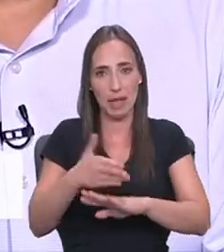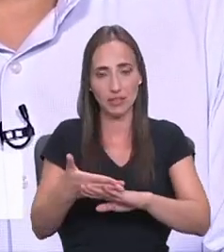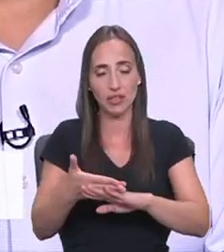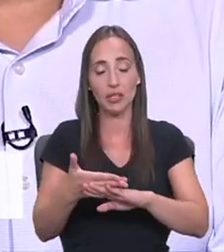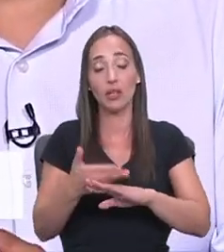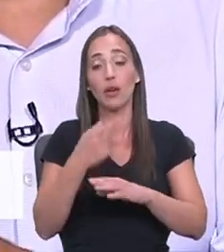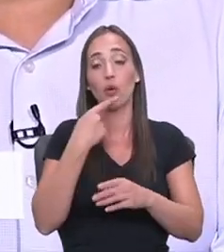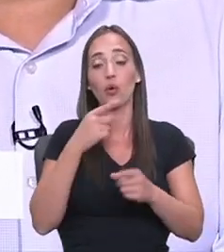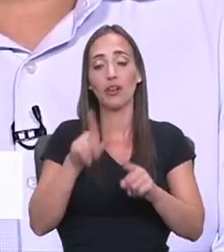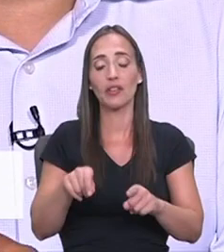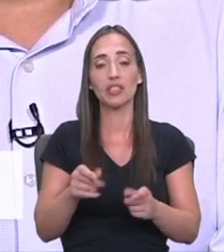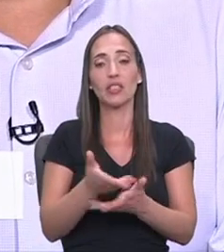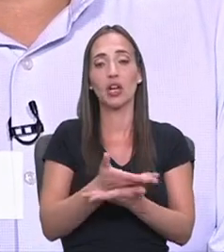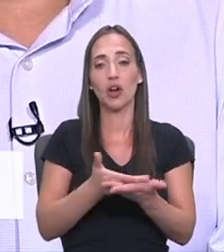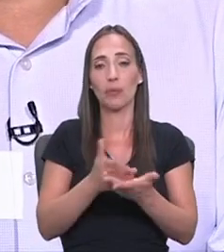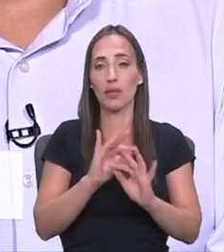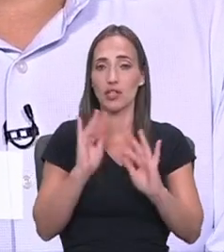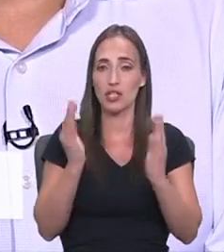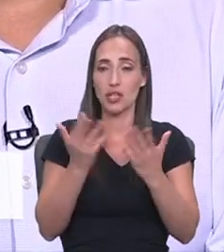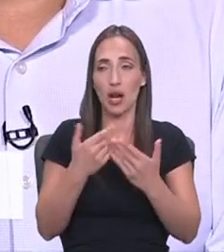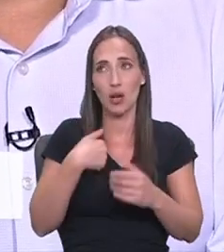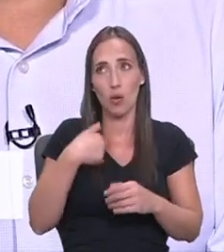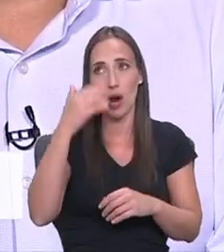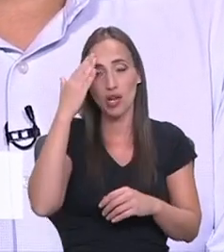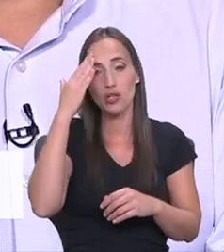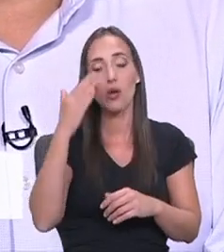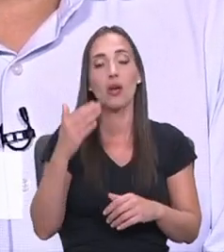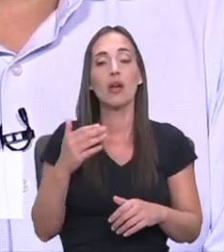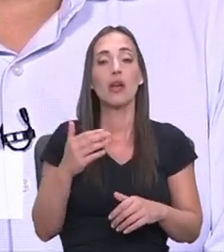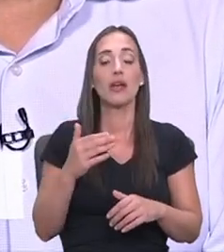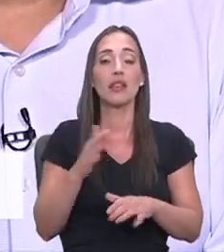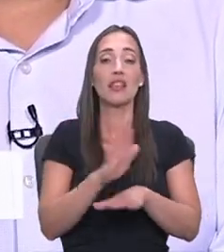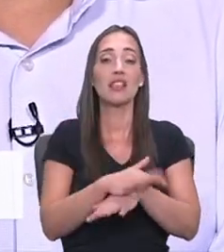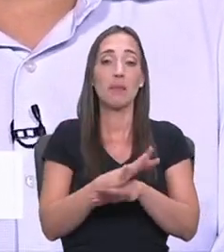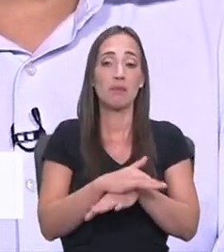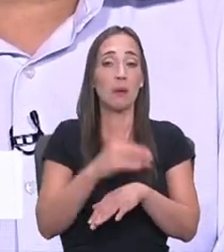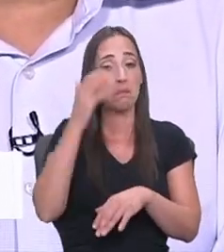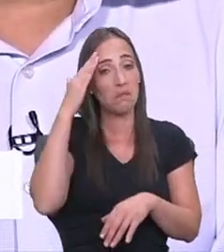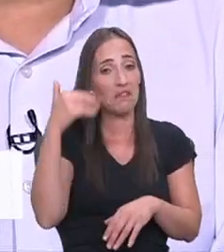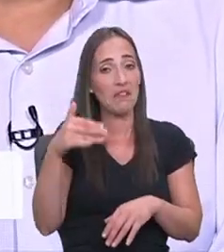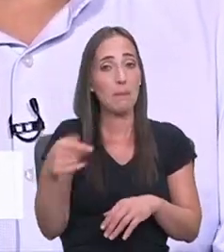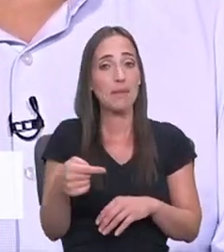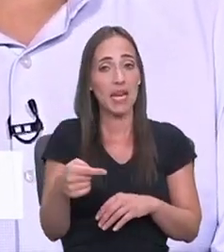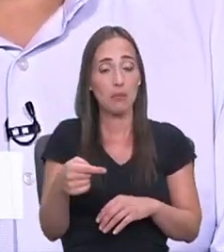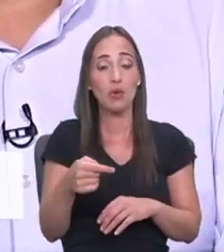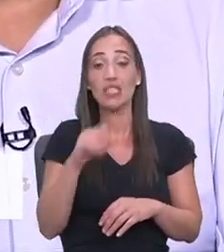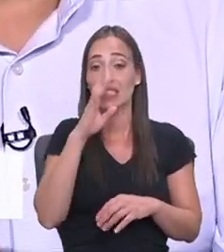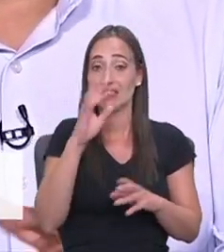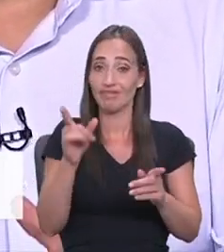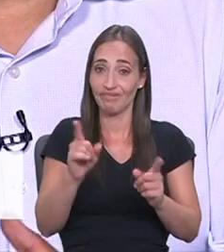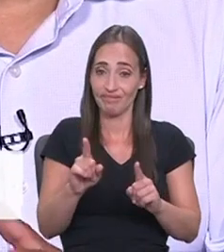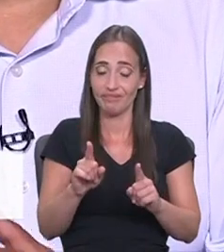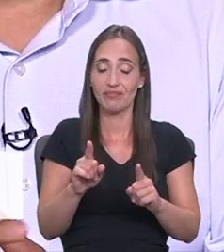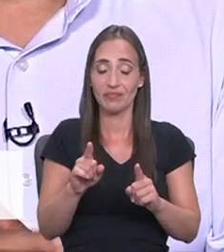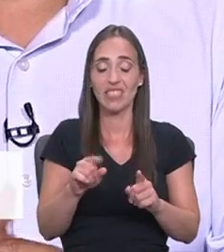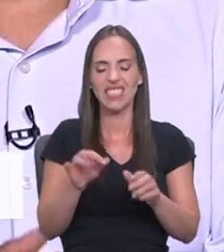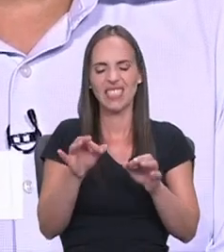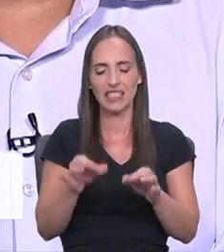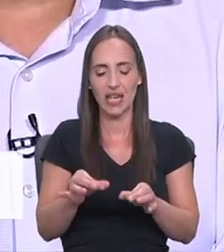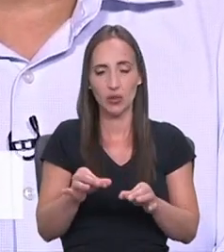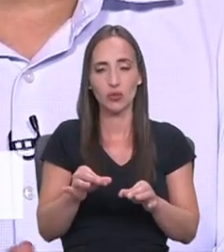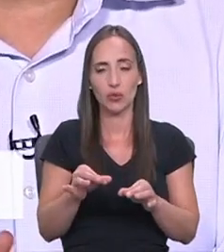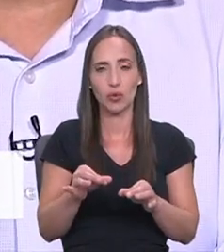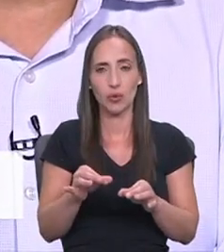quadro marro económico segundo creio as previsões podes emprego é que ele se mantenha em mínimos históricos se isso não se verificar muito rapidamente esta almofada